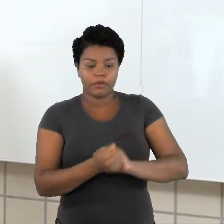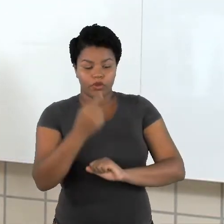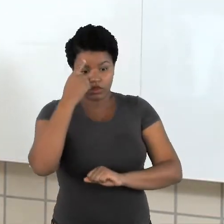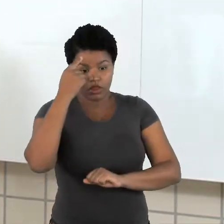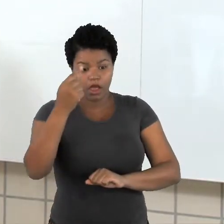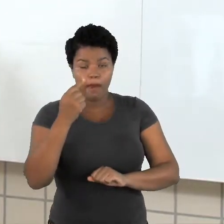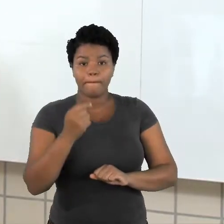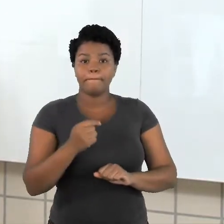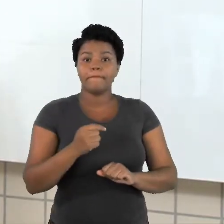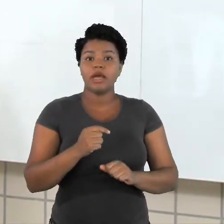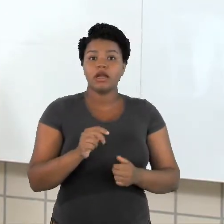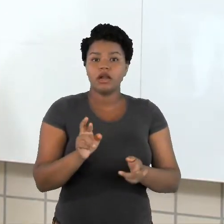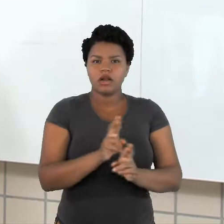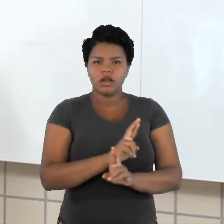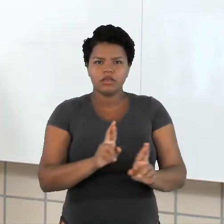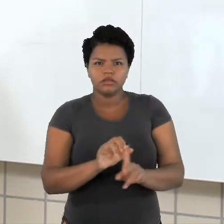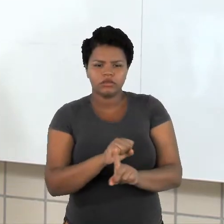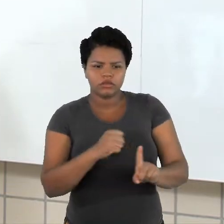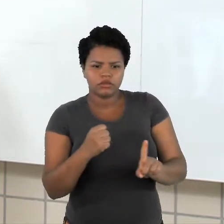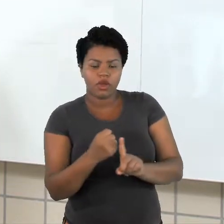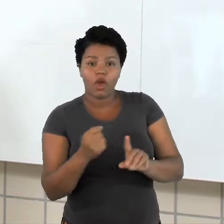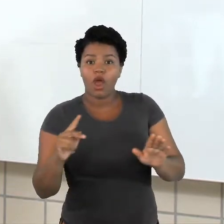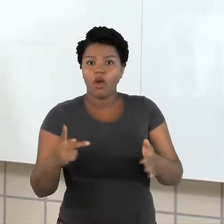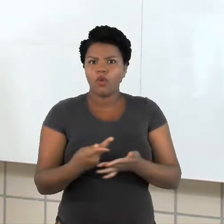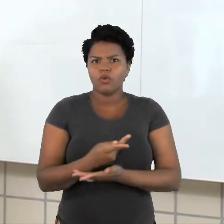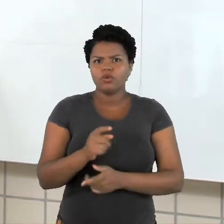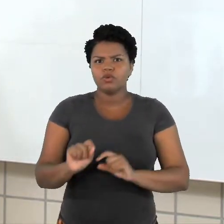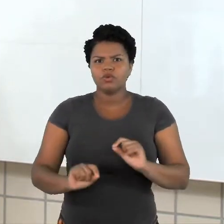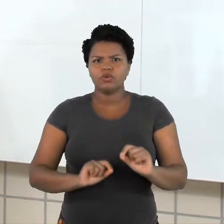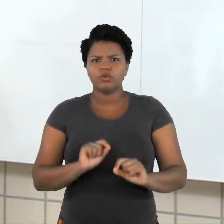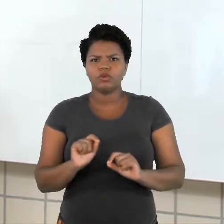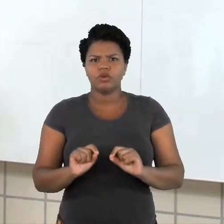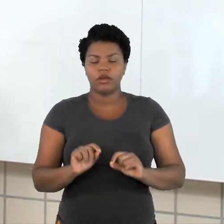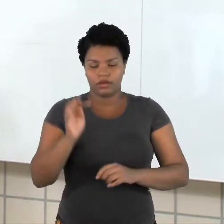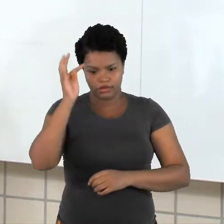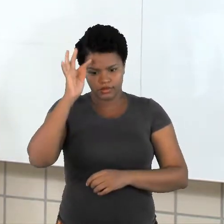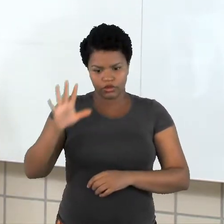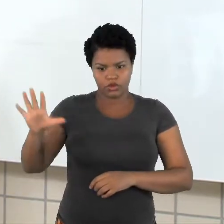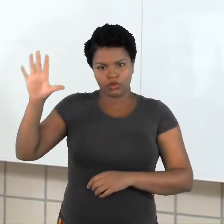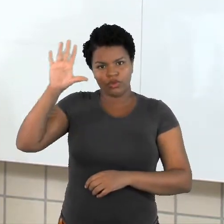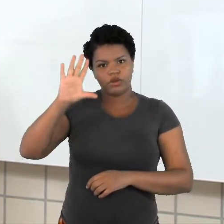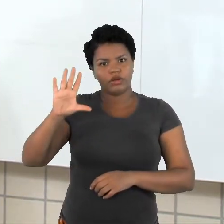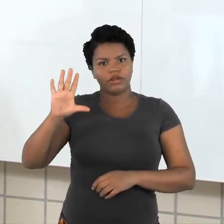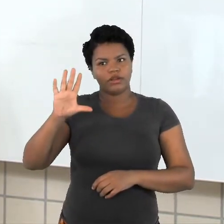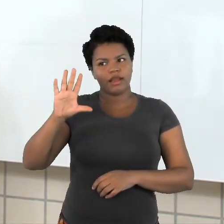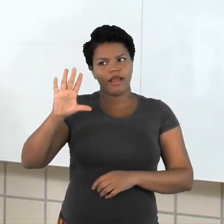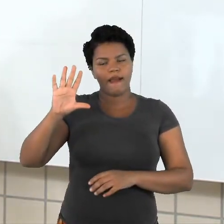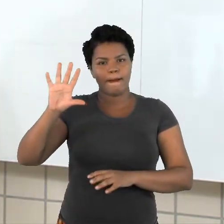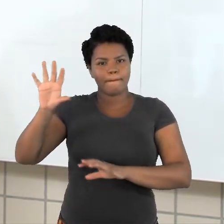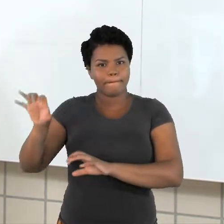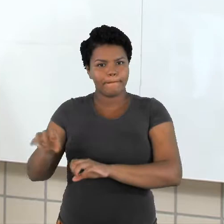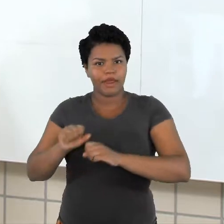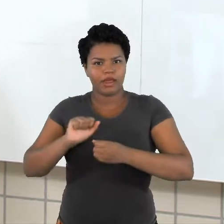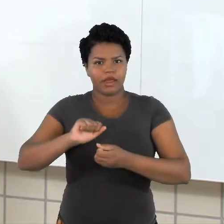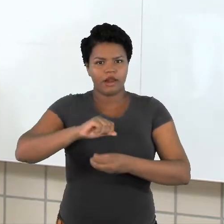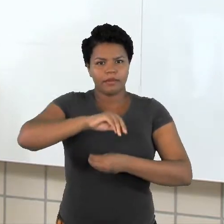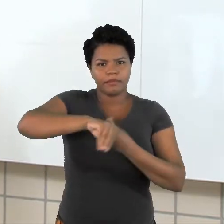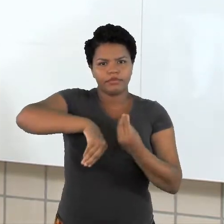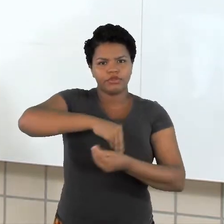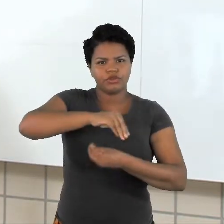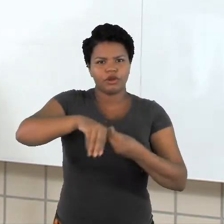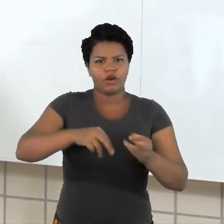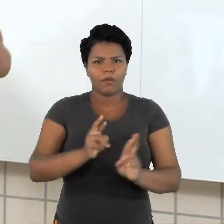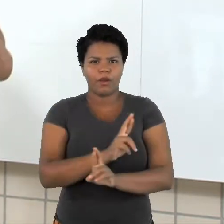caso, então, o que aconteceu? Pegaram a teoria de Darwin e misturaram com as relações